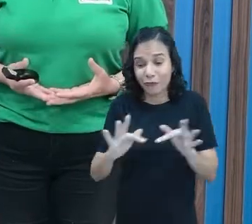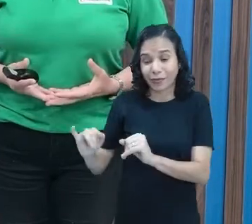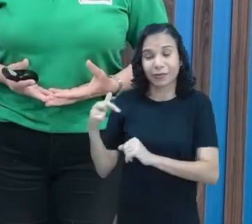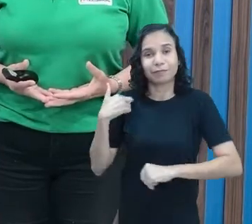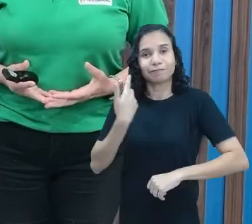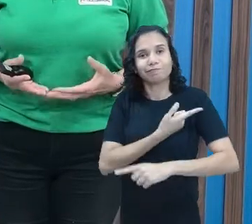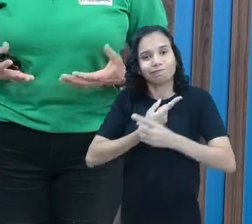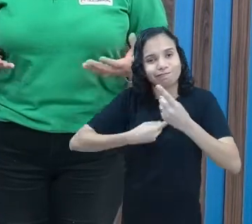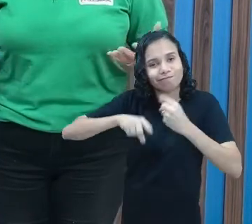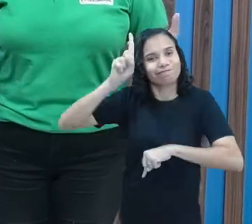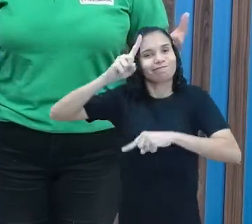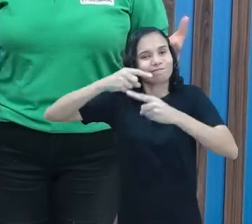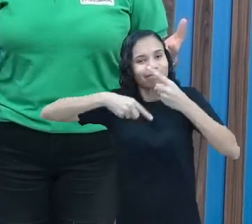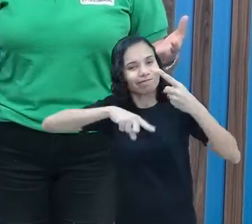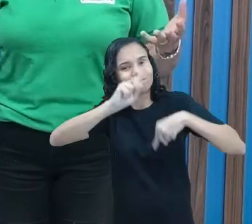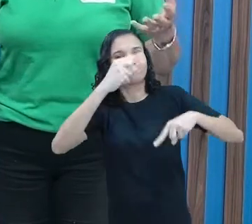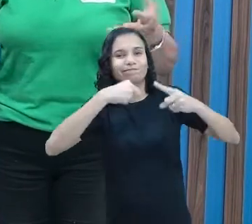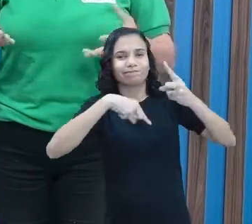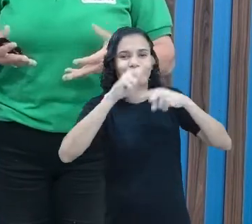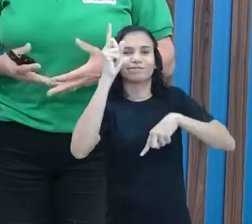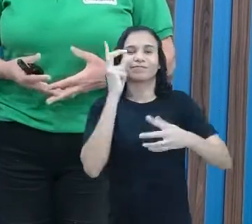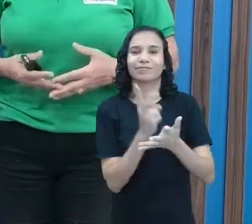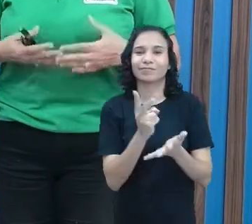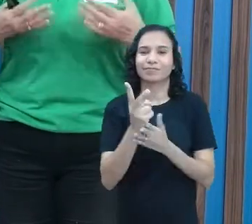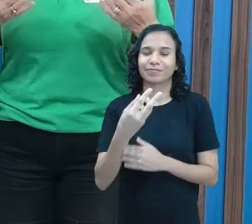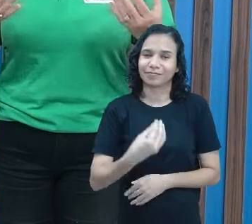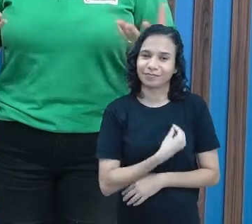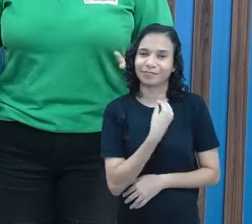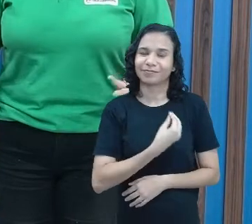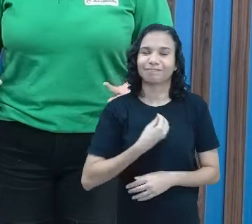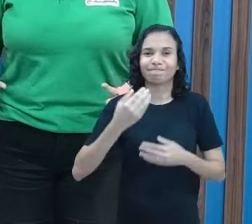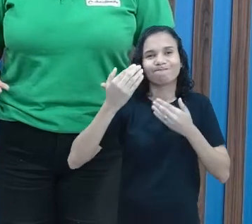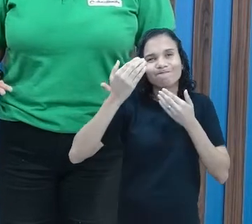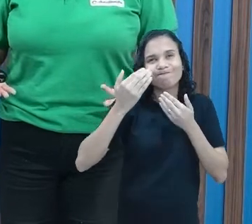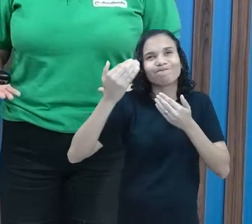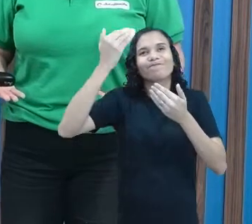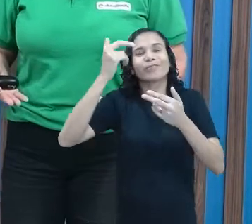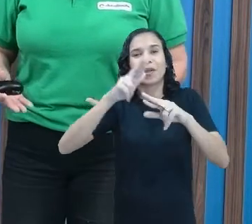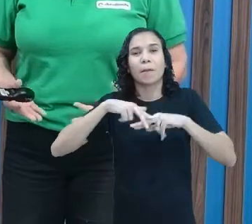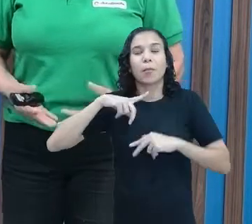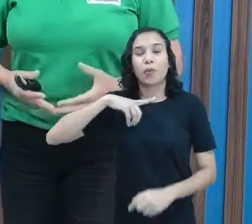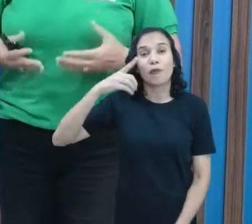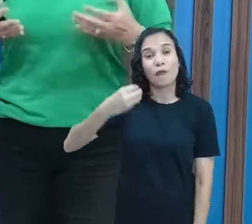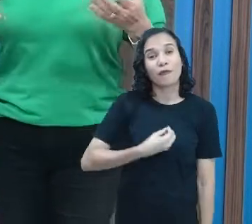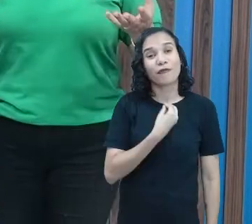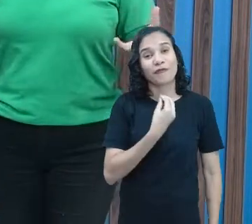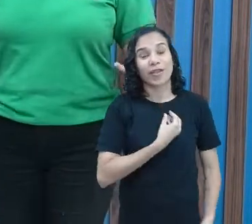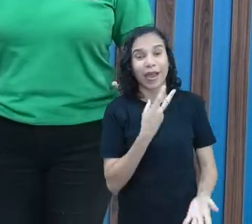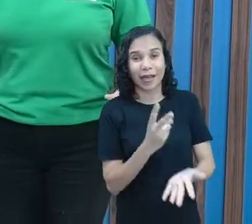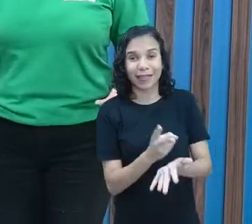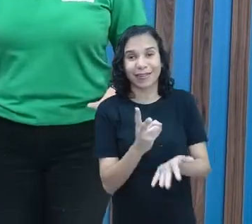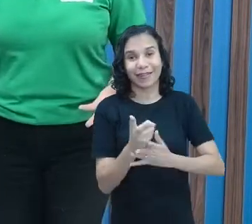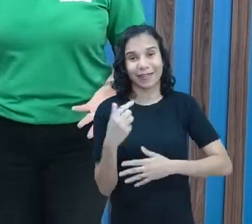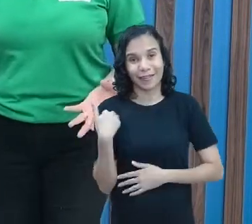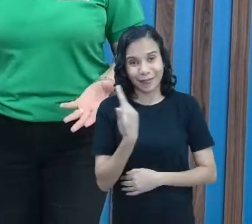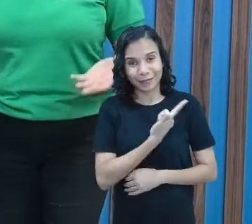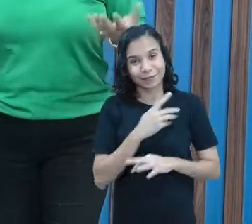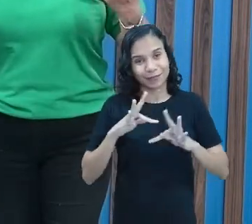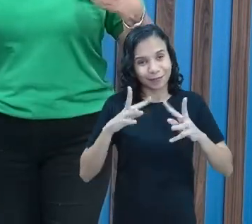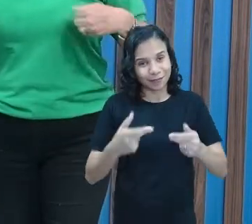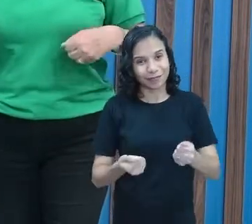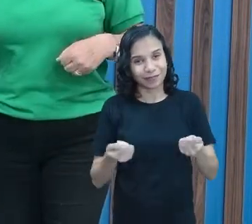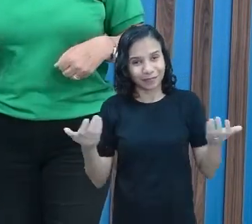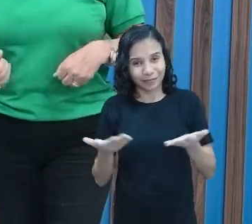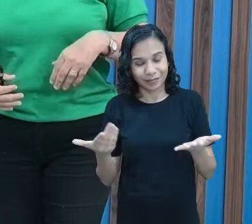estamos superando todas essas fases e vivendo e agradecendo, não é, pelo dom da vida, por estarmos todos aqui.